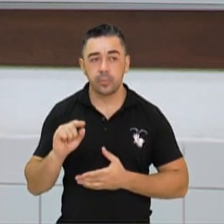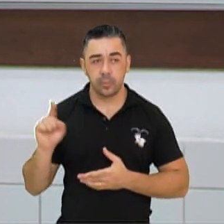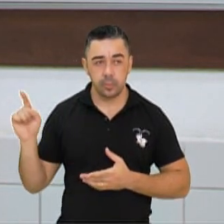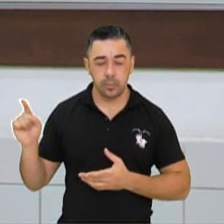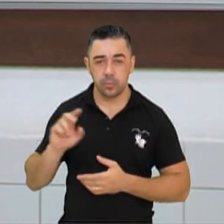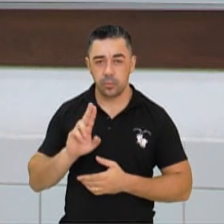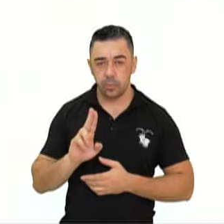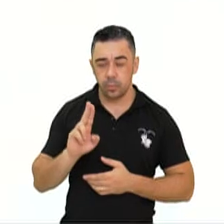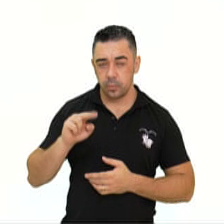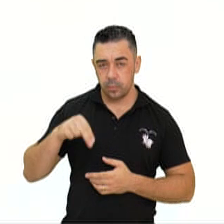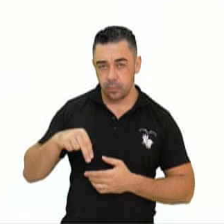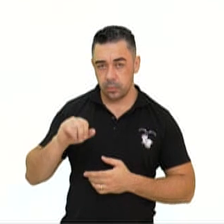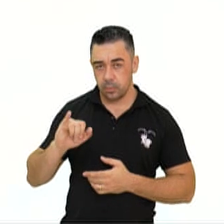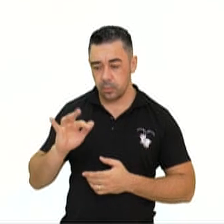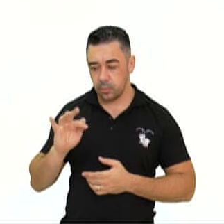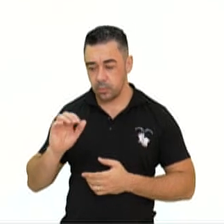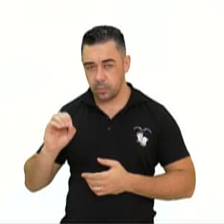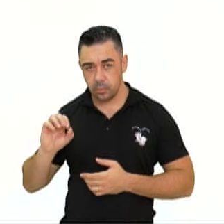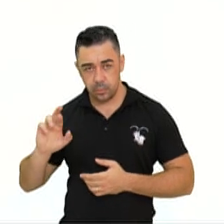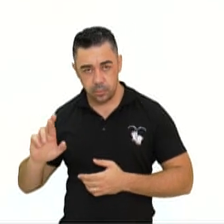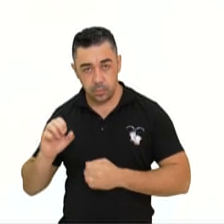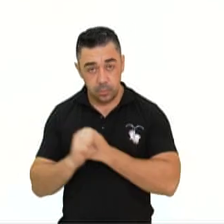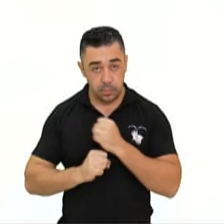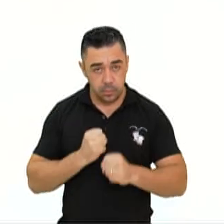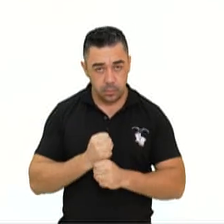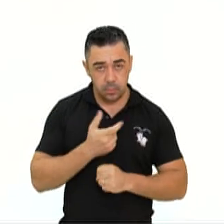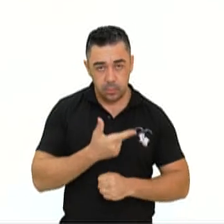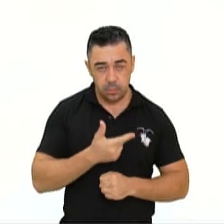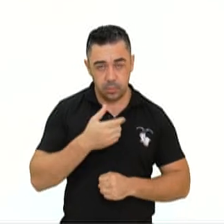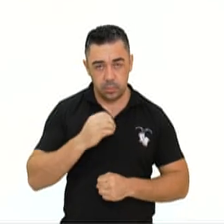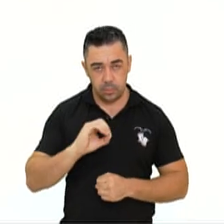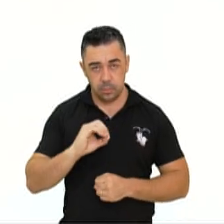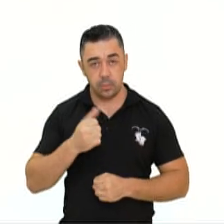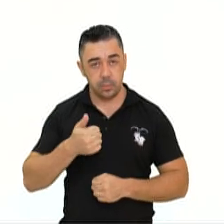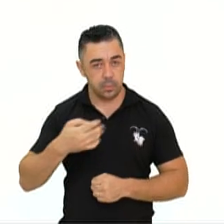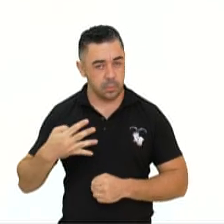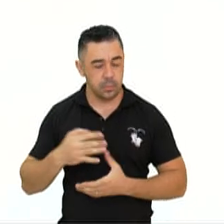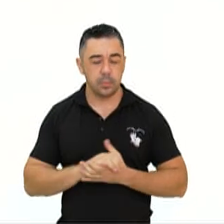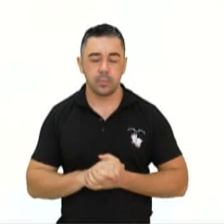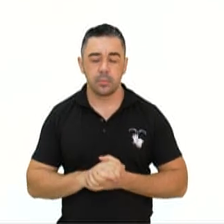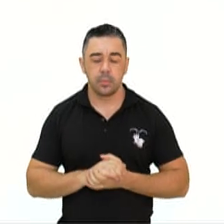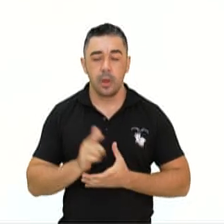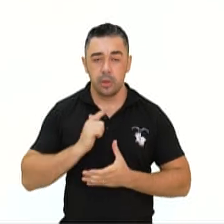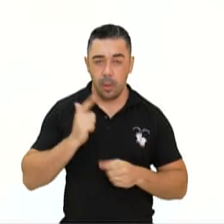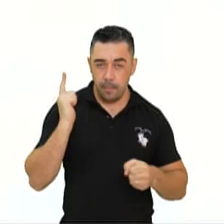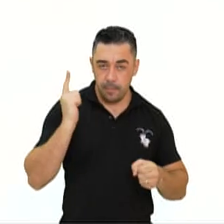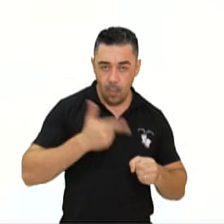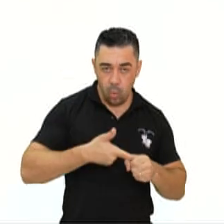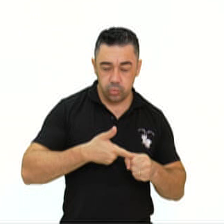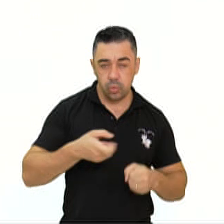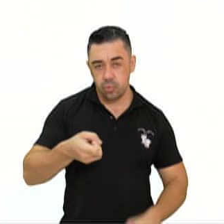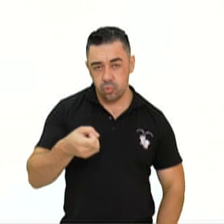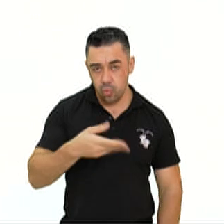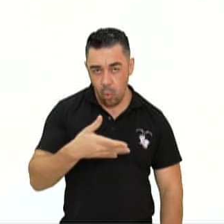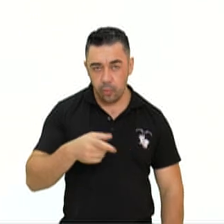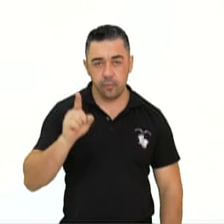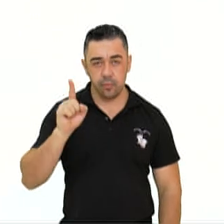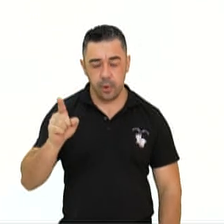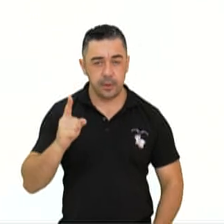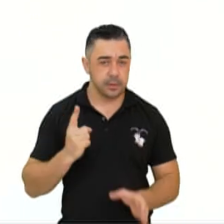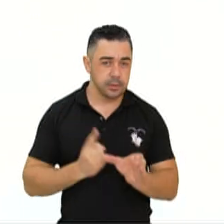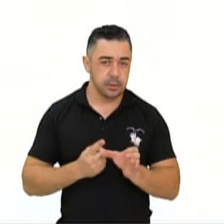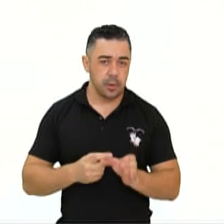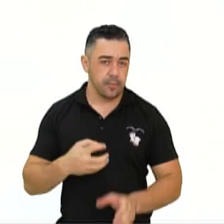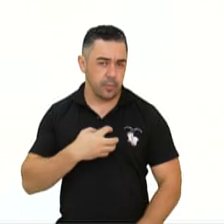Unifor de 2014. Então, eu tenho aqui que um posto de combustível, inaugurado recentemente em Fortaleza,